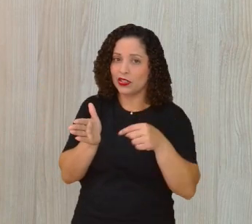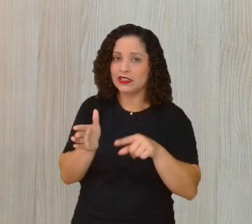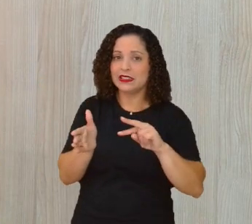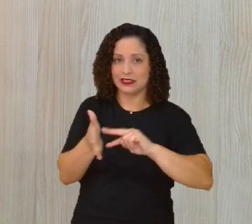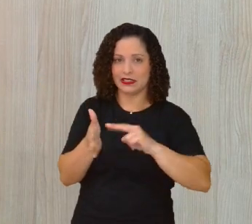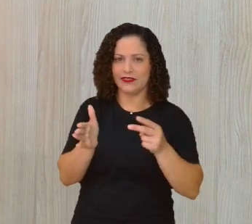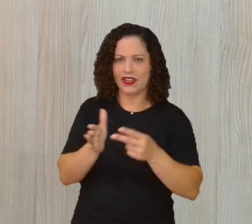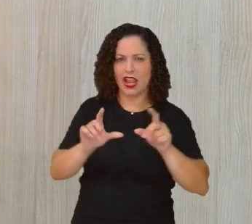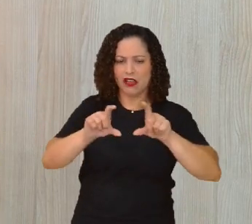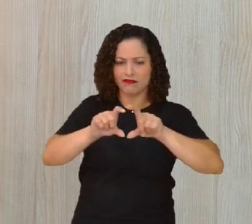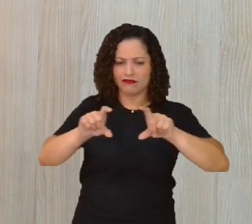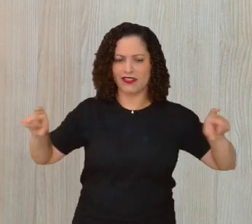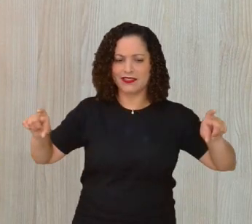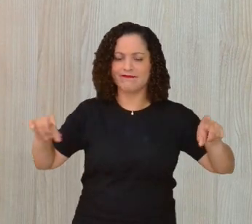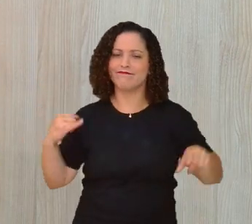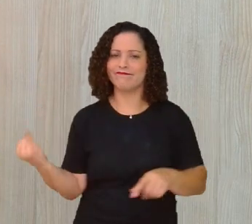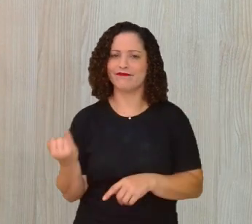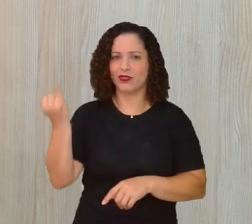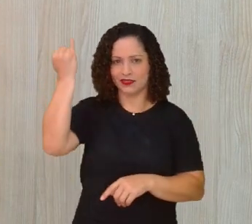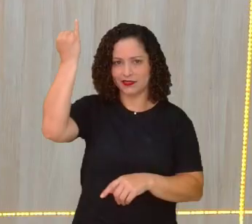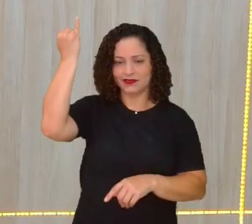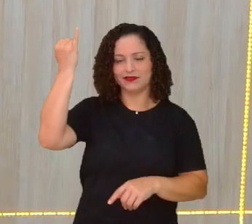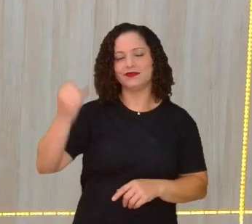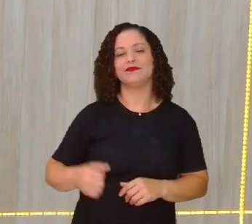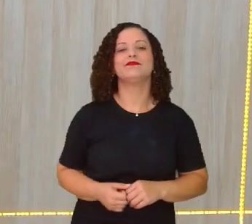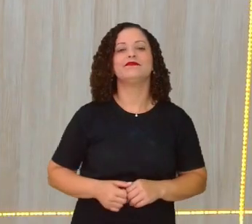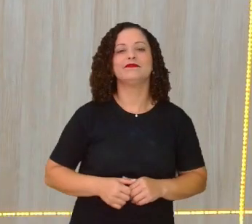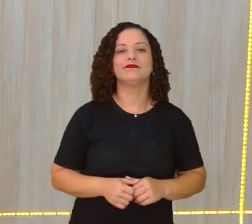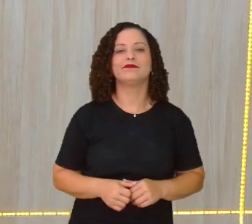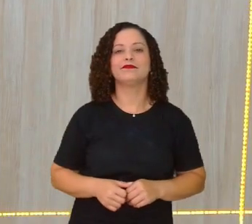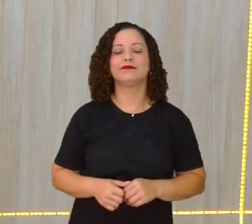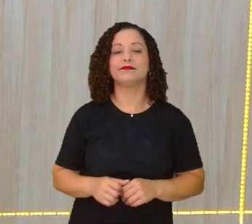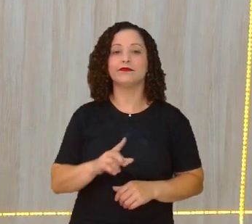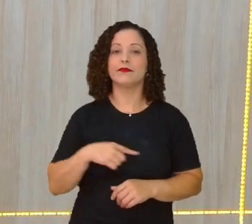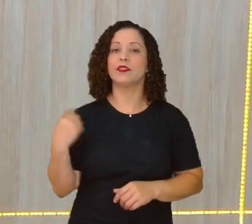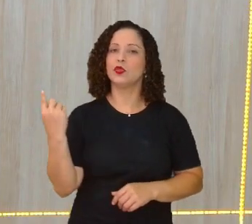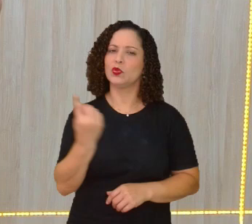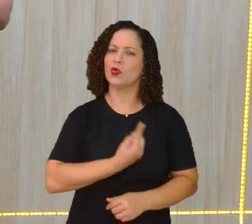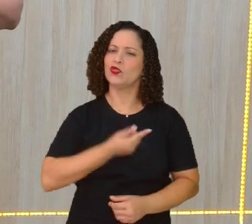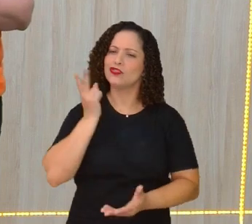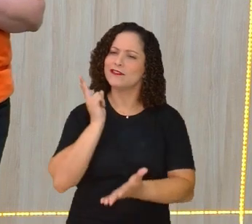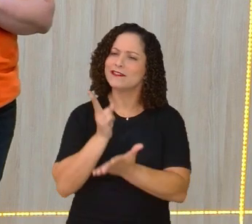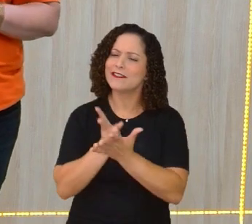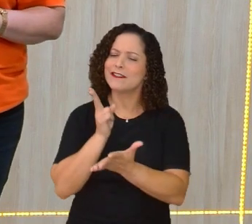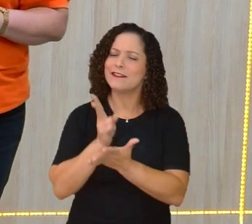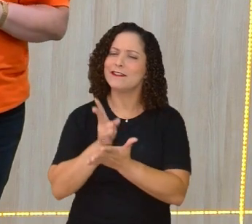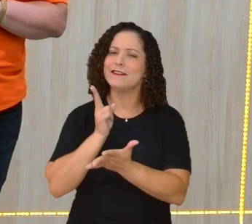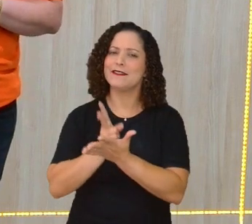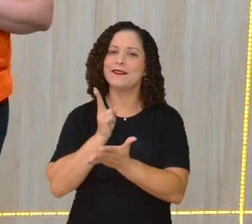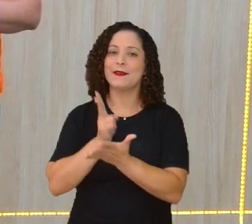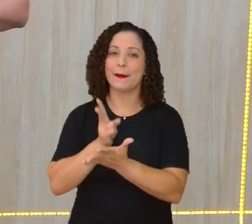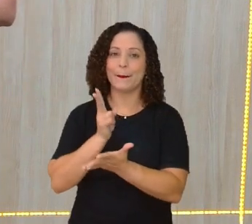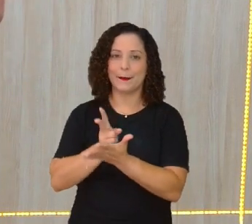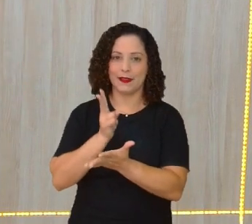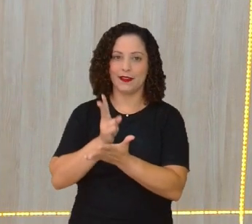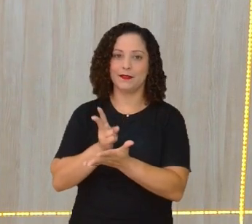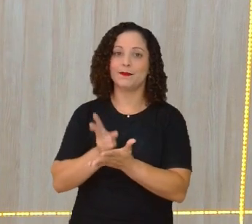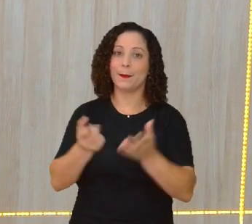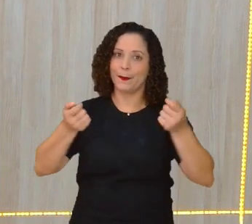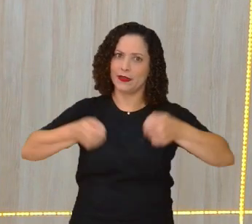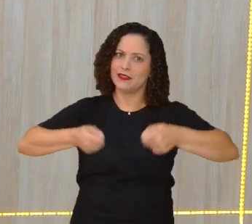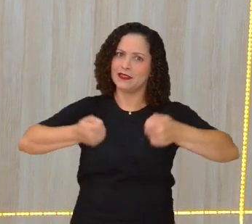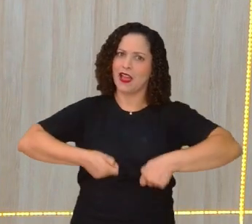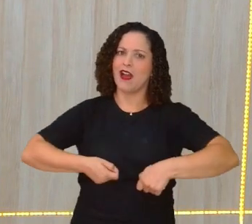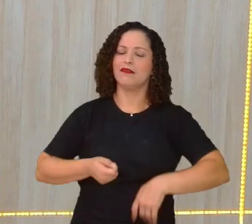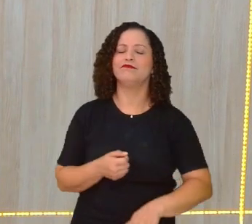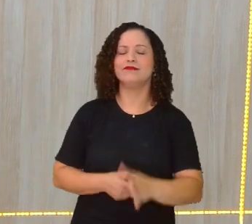deslocado. Isso mesmo, professora Camila, e estamos o tempo todo, minha gente, não temos como correr dessa verdade, né?